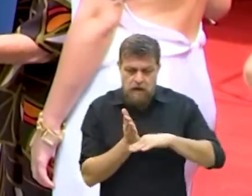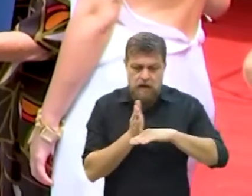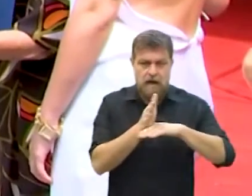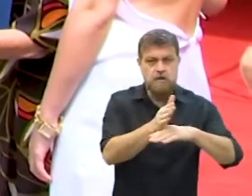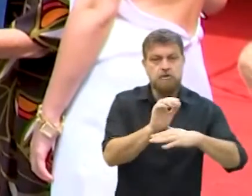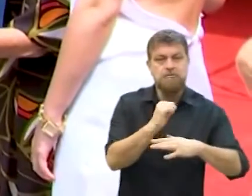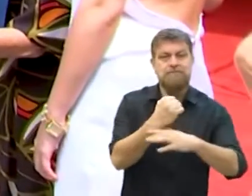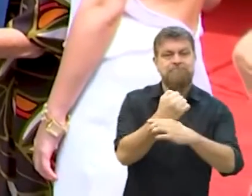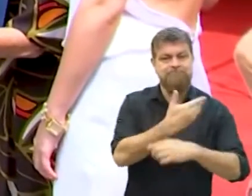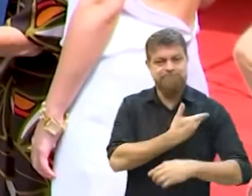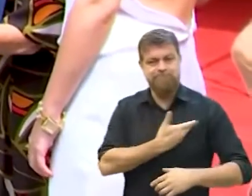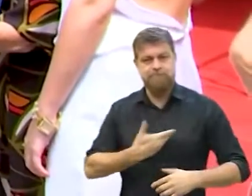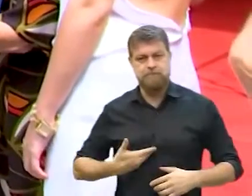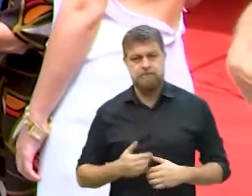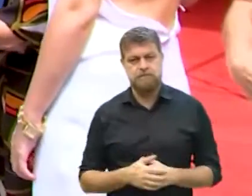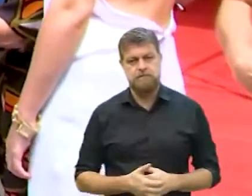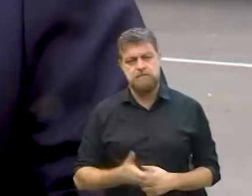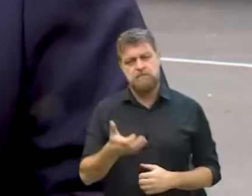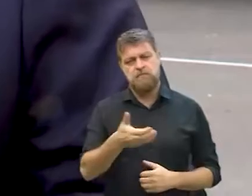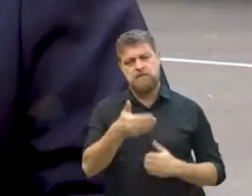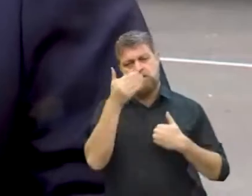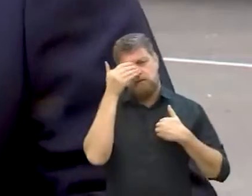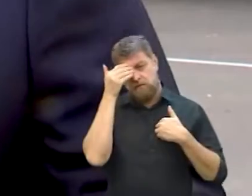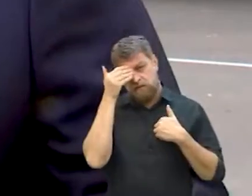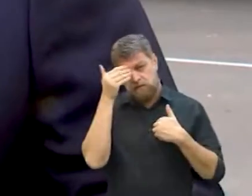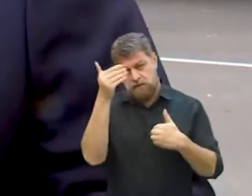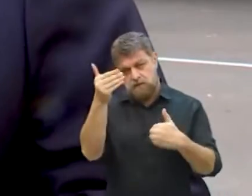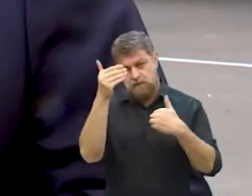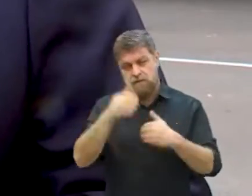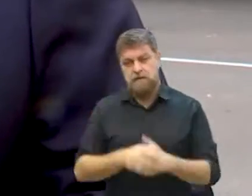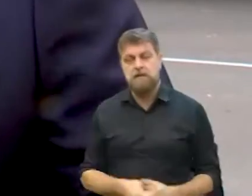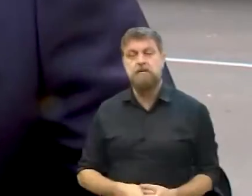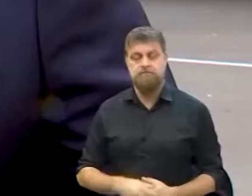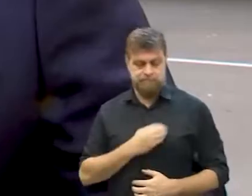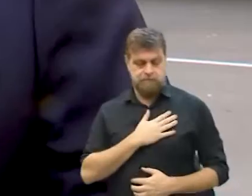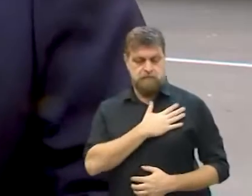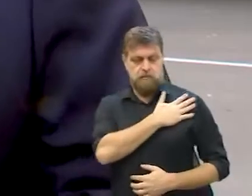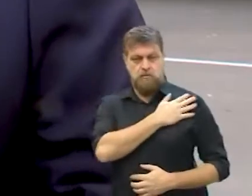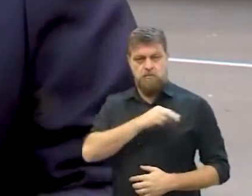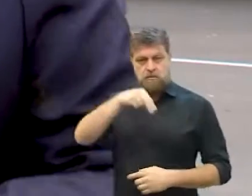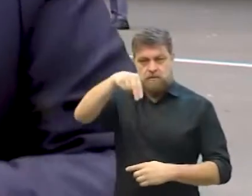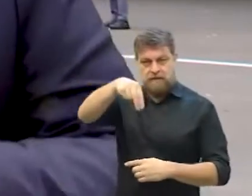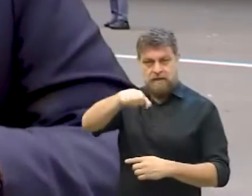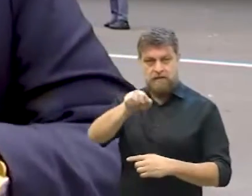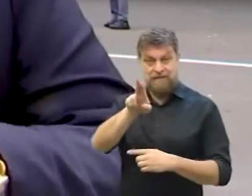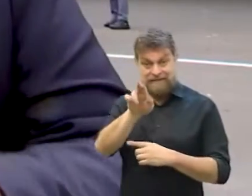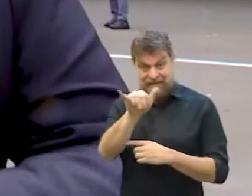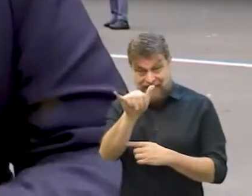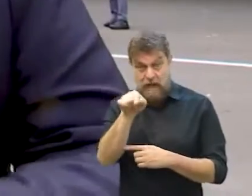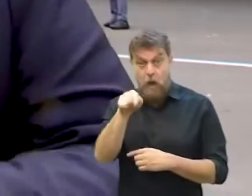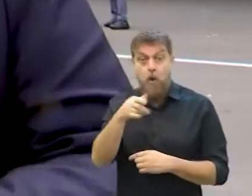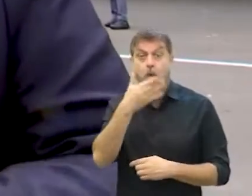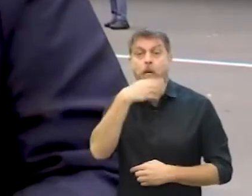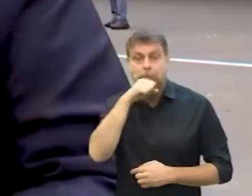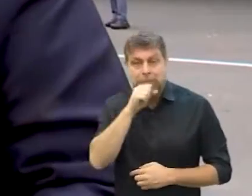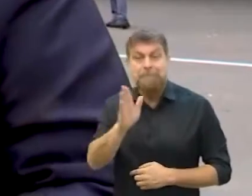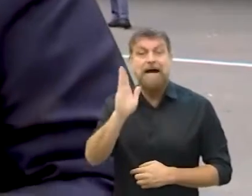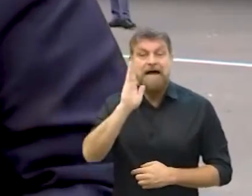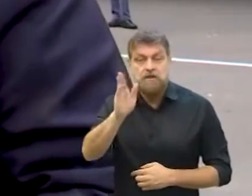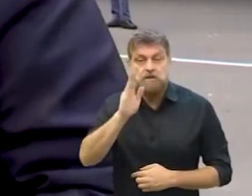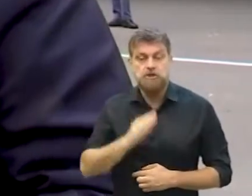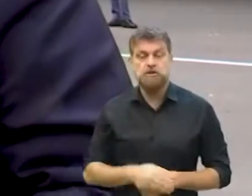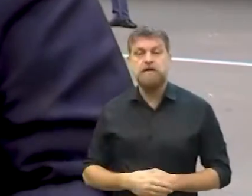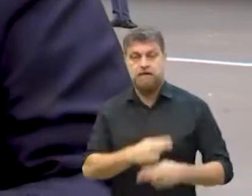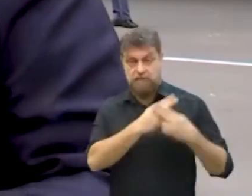do militar no campo da segurança pública. Então eu quero agradecer o coronel Nery, agradecer o pai dele, que foi comandante